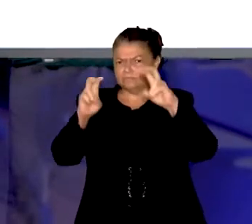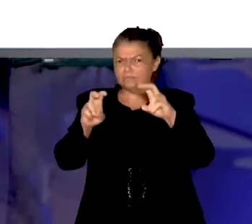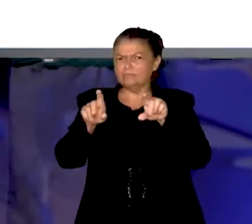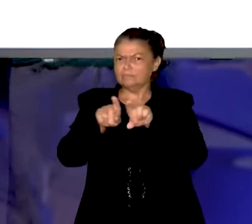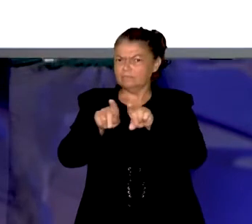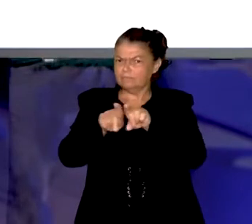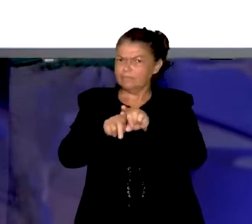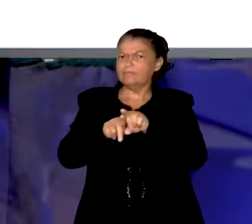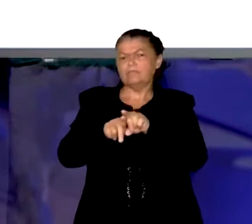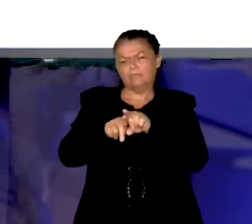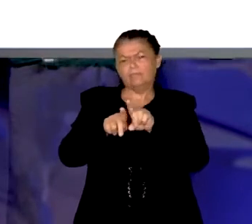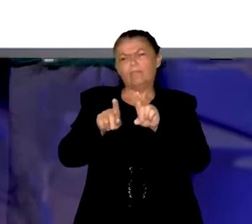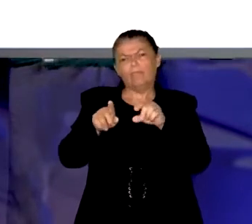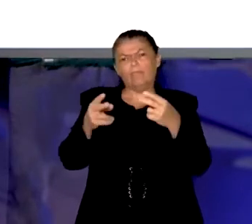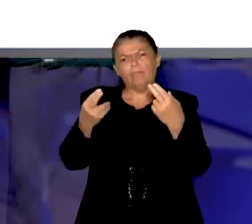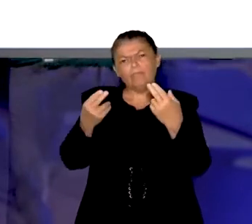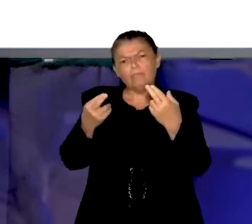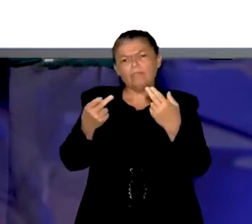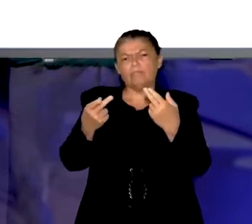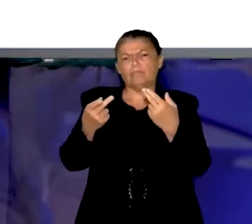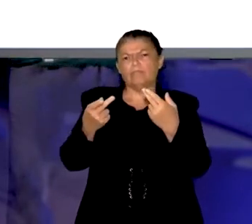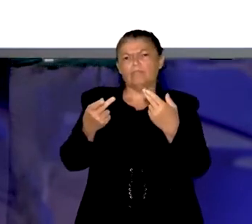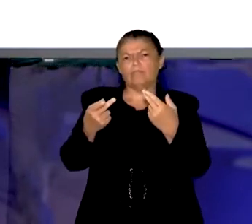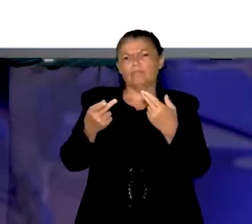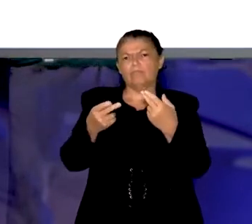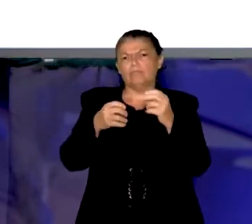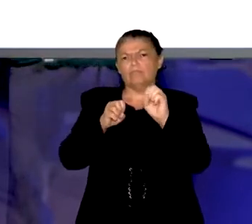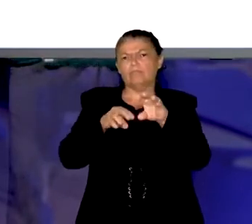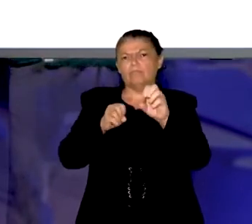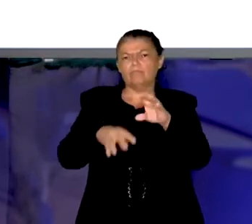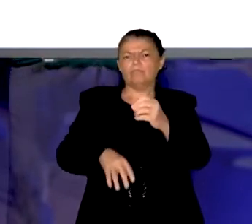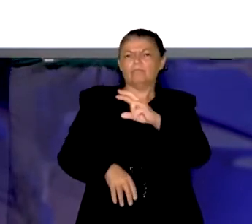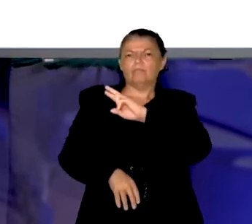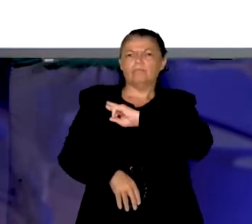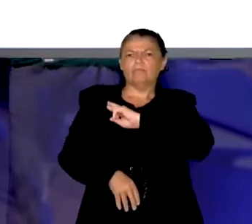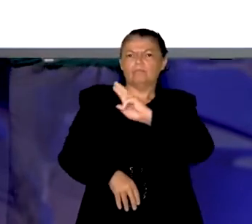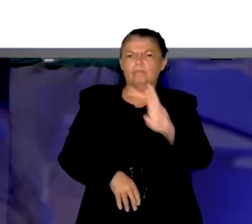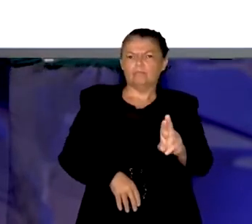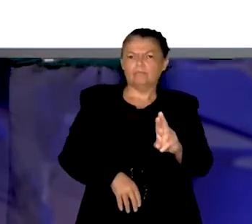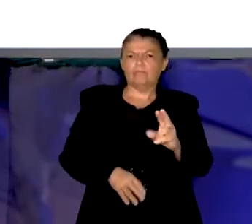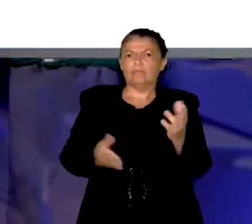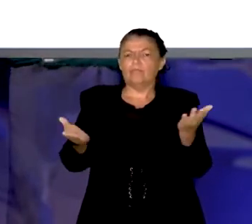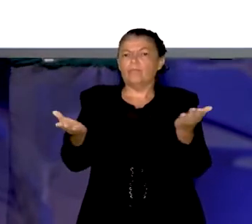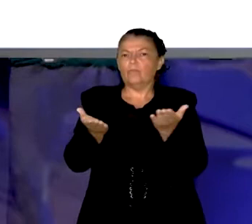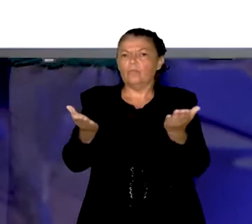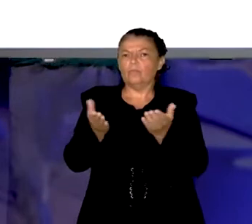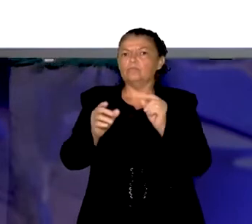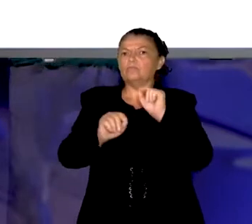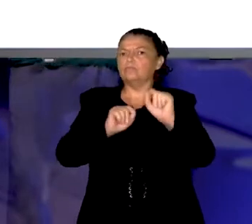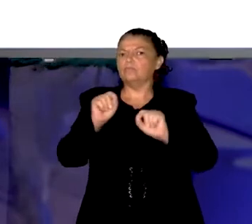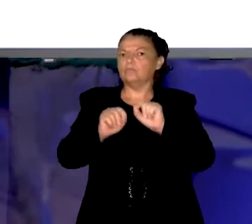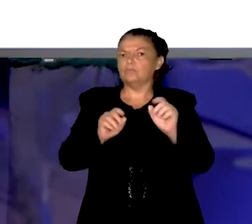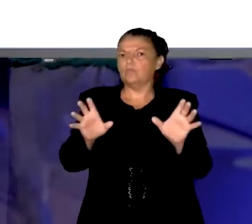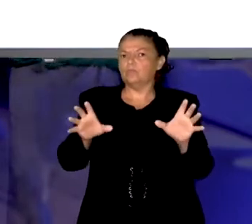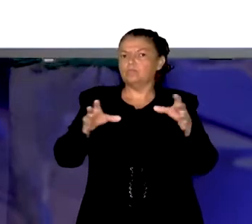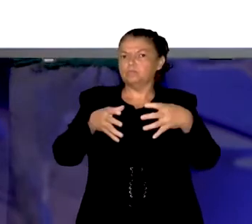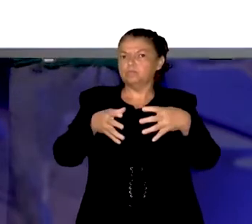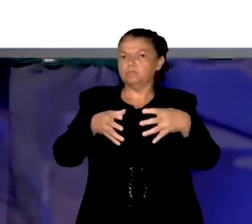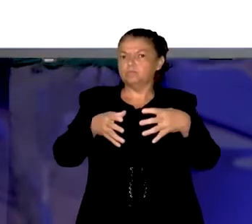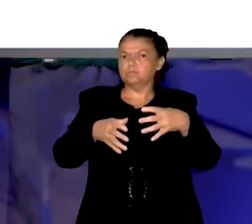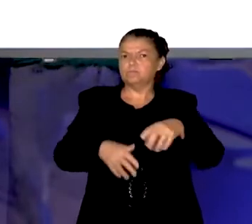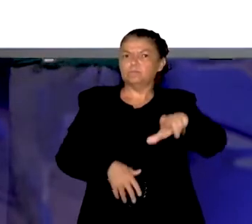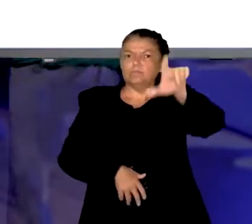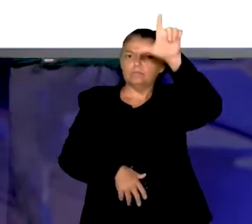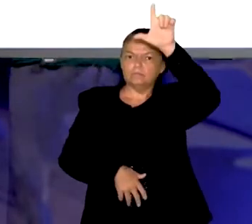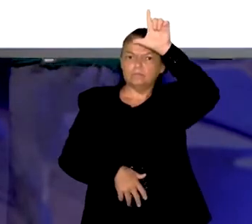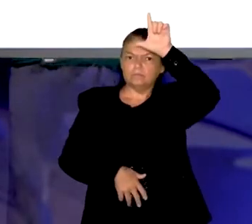parte da dimensão do ensino religioso. O nosso olhar hoje vai se voltar para as lideranças